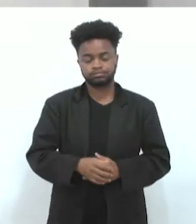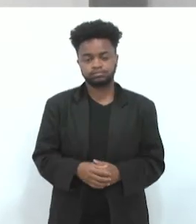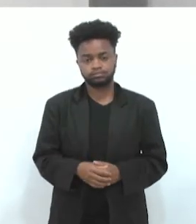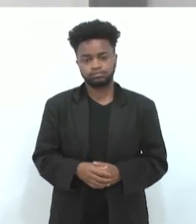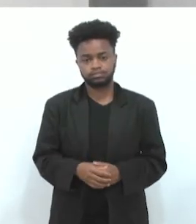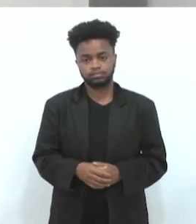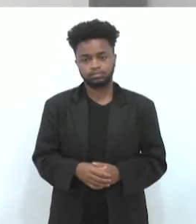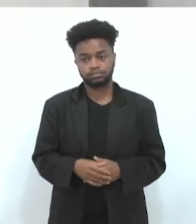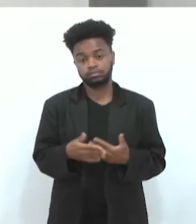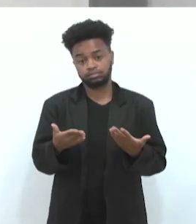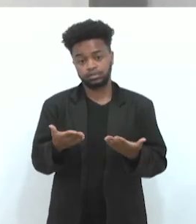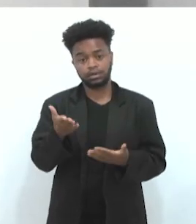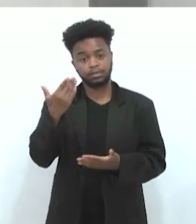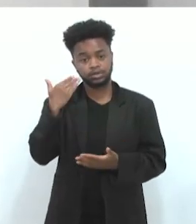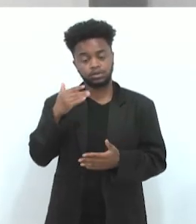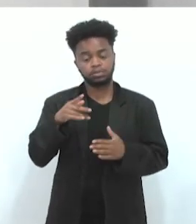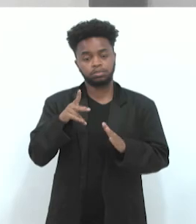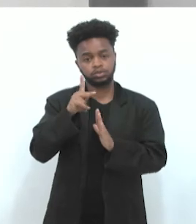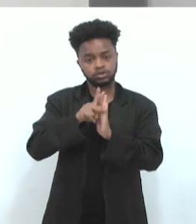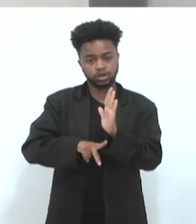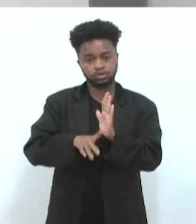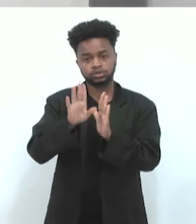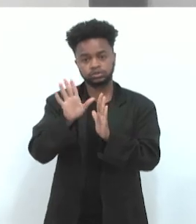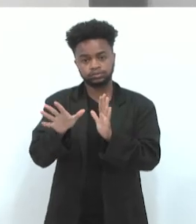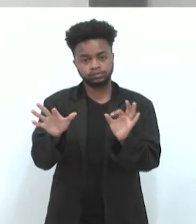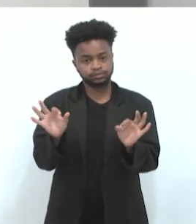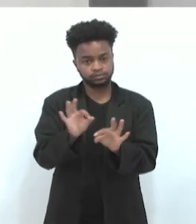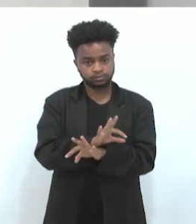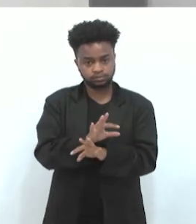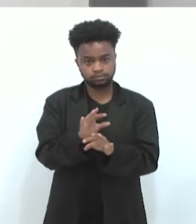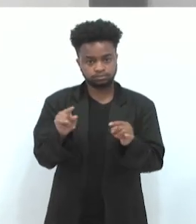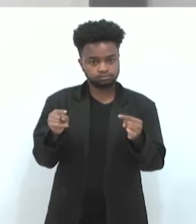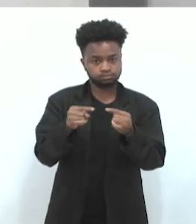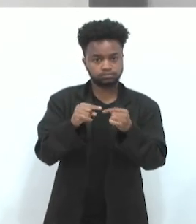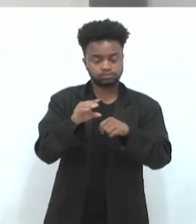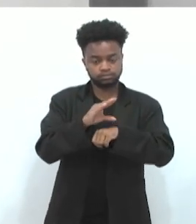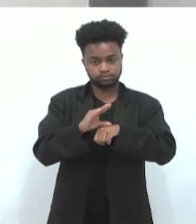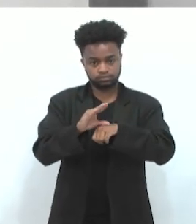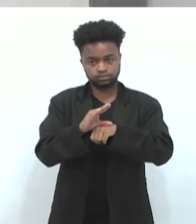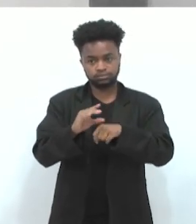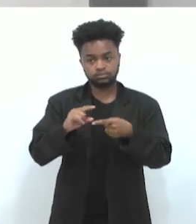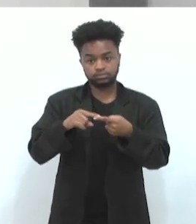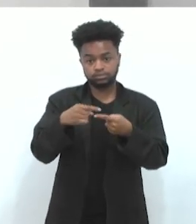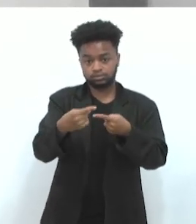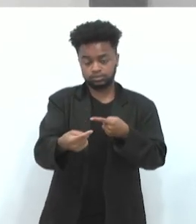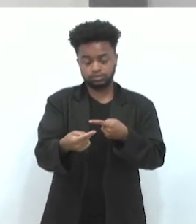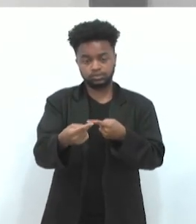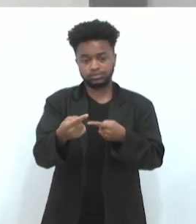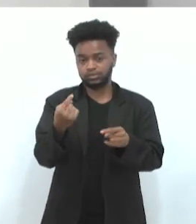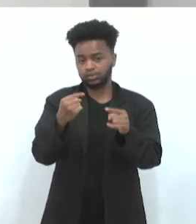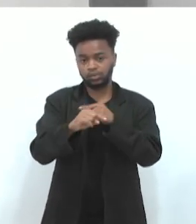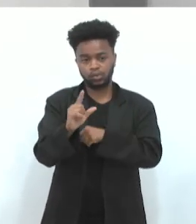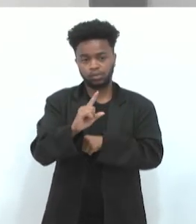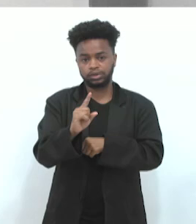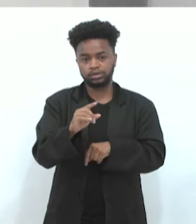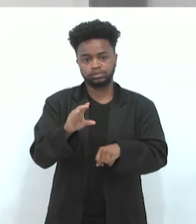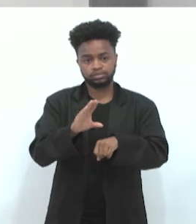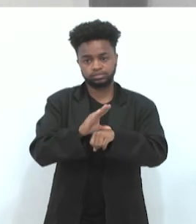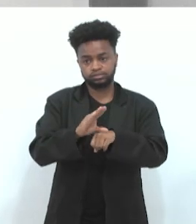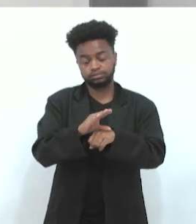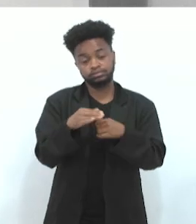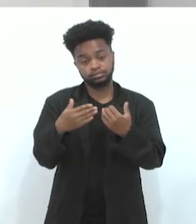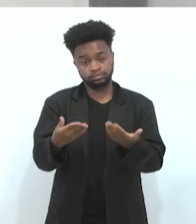torna o projeto que antes já estava saneado, sob o ponto de vista da constitucionalidade, passe a ser absolutamente inconstitucional. Então,